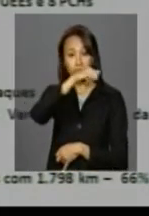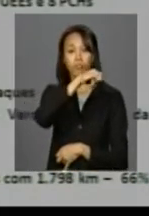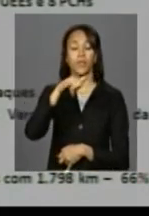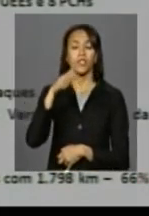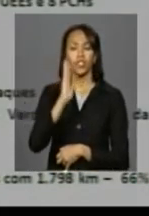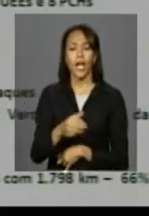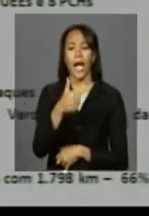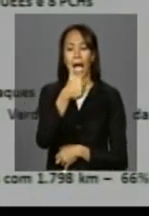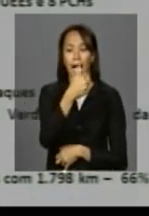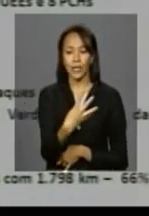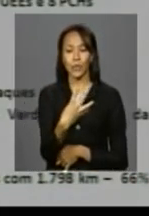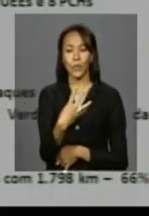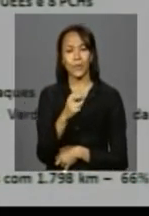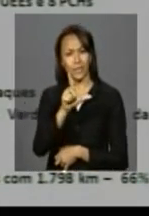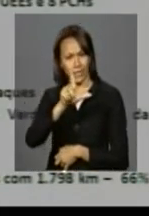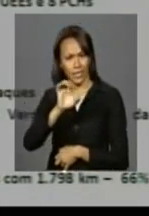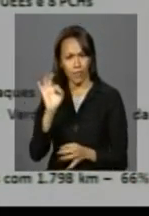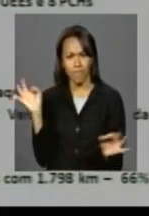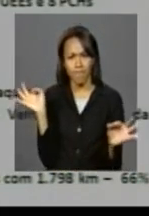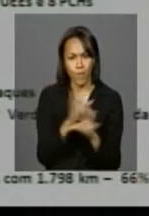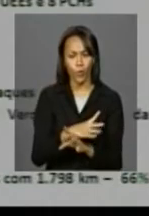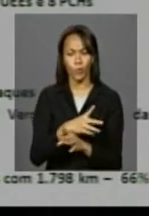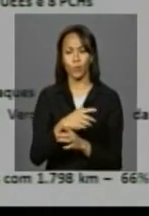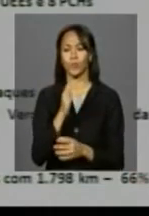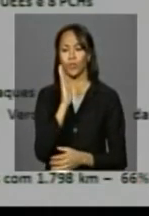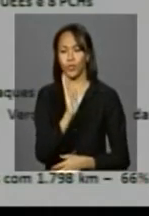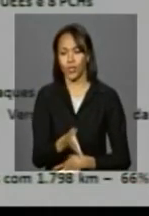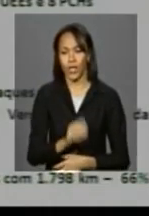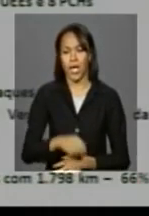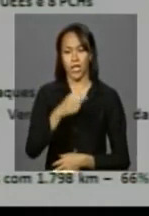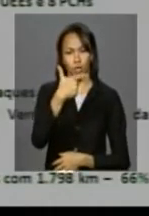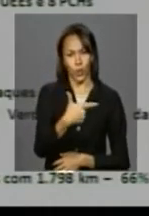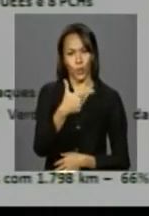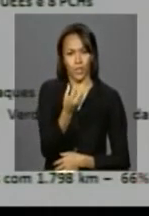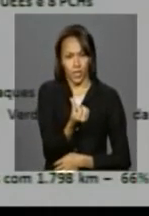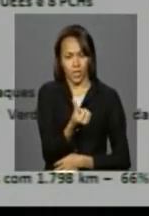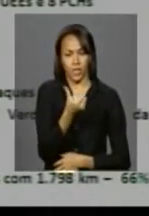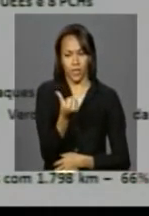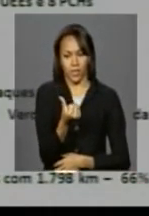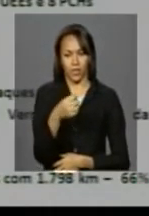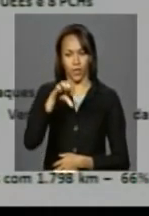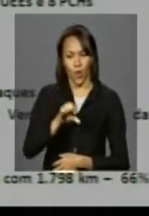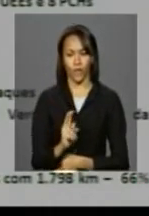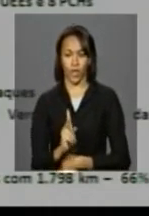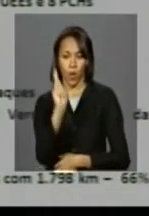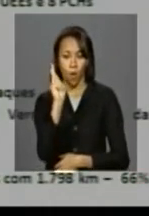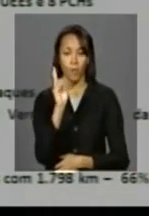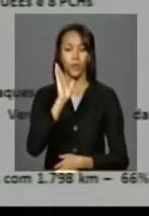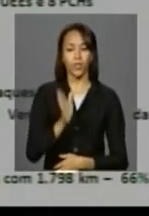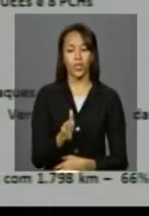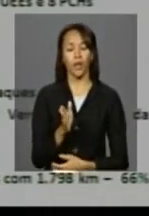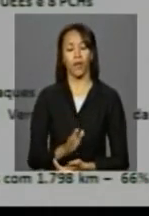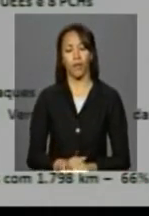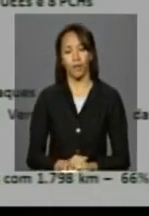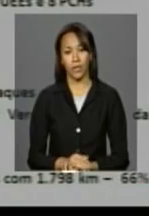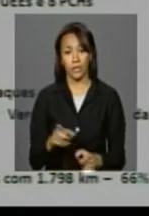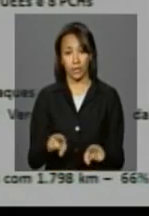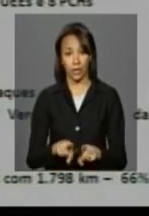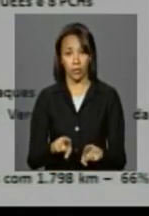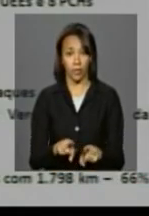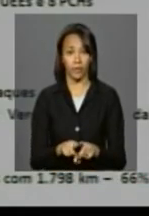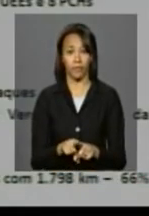linhas de transmissão, quase 2.700 quilômetros, e aí o destaque, eu já falei aqui, é o primeiro trecho do Linhão